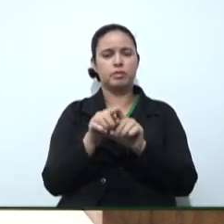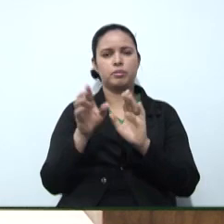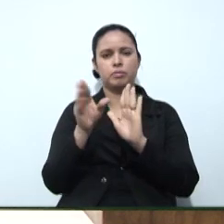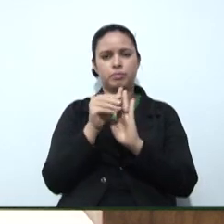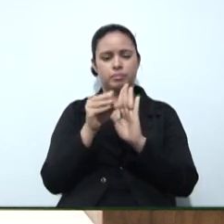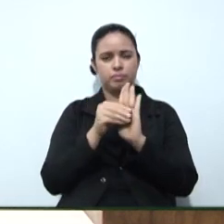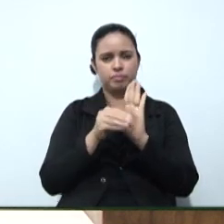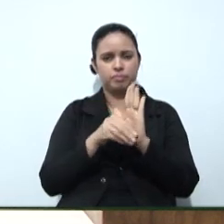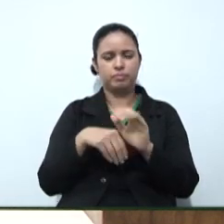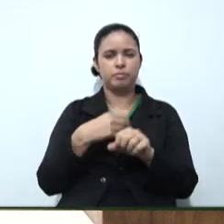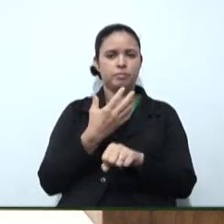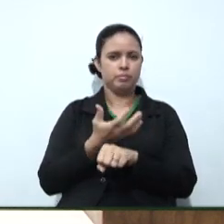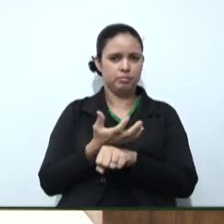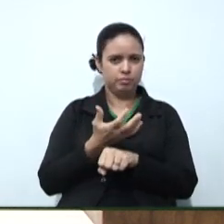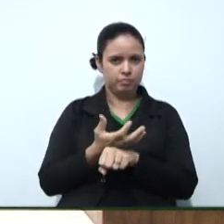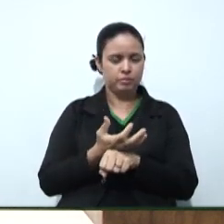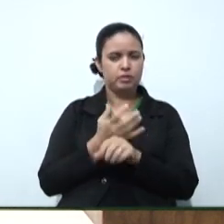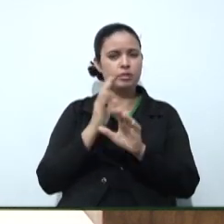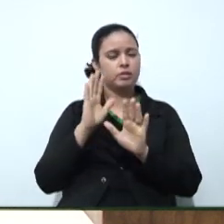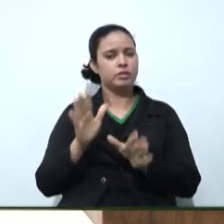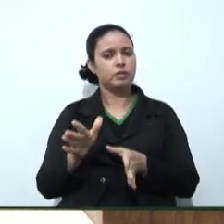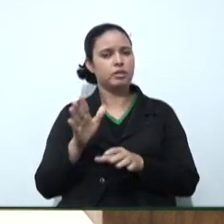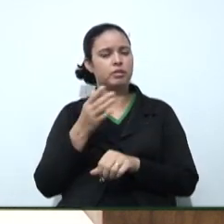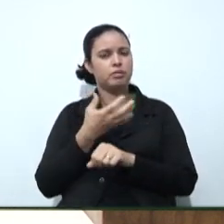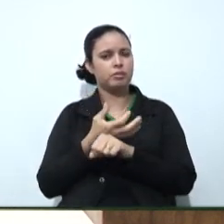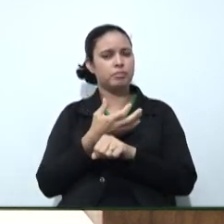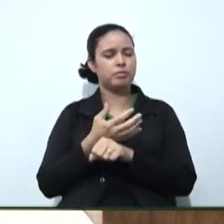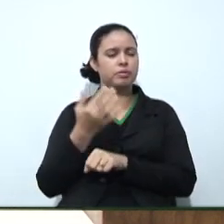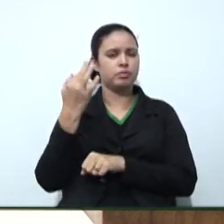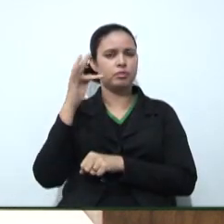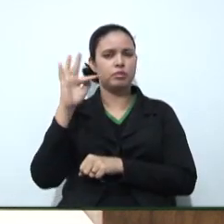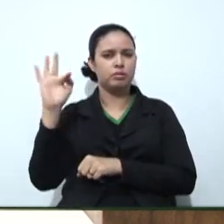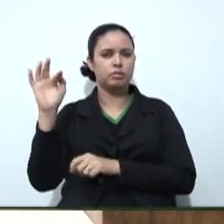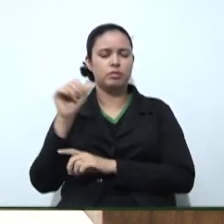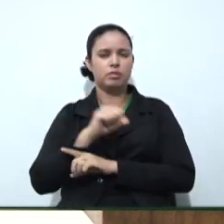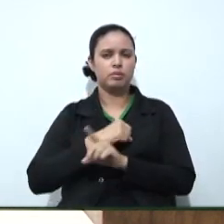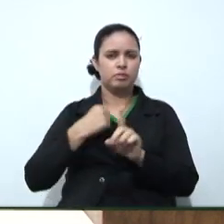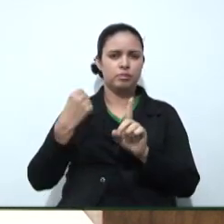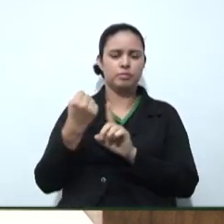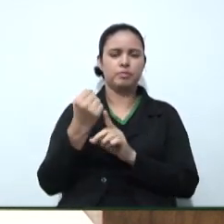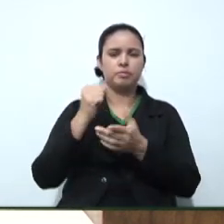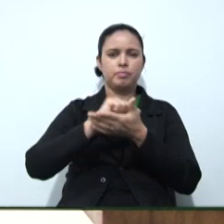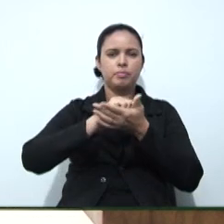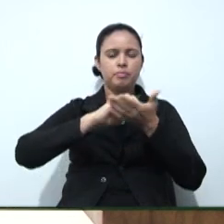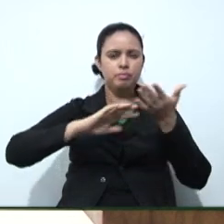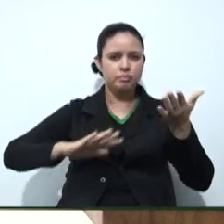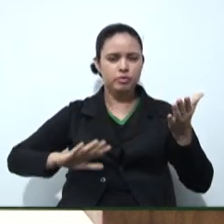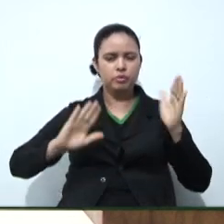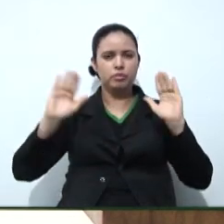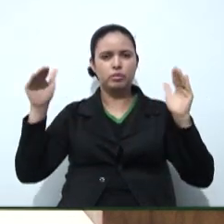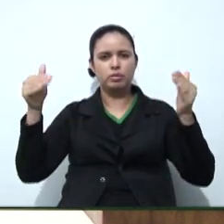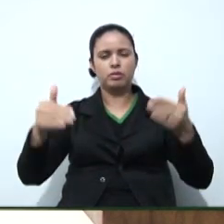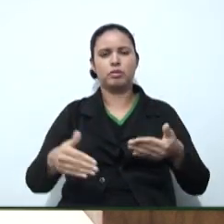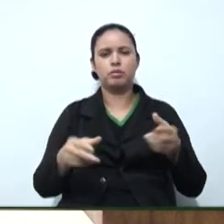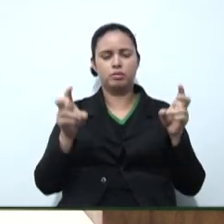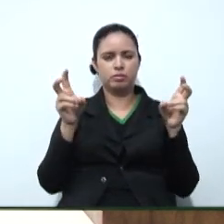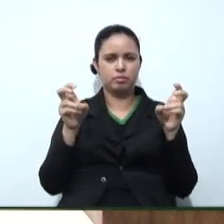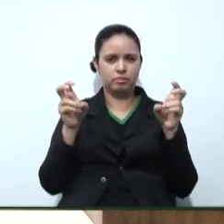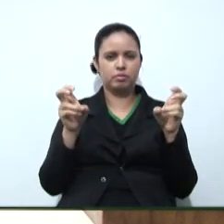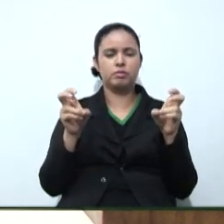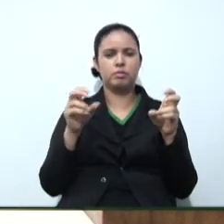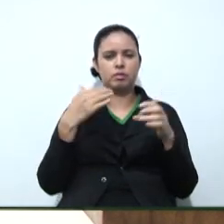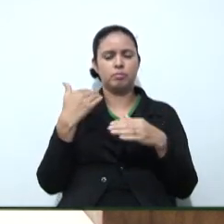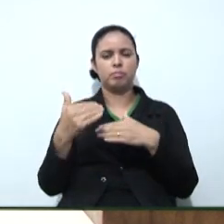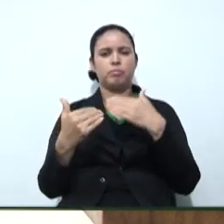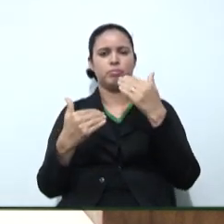da disciplina, não é? Nós vimos disciplina de filosofia, de sociologia, desenvolvendo trabalhos voltados para a temática da